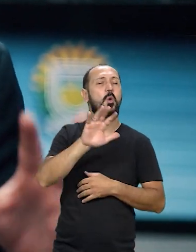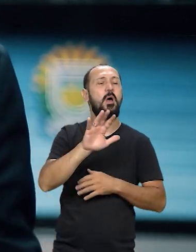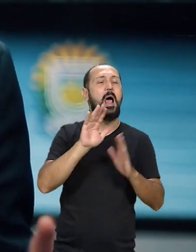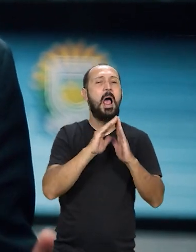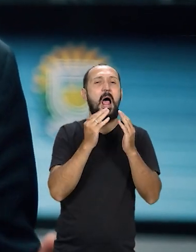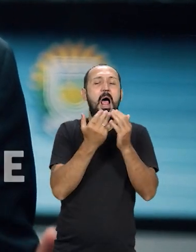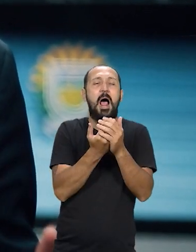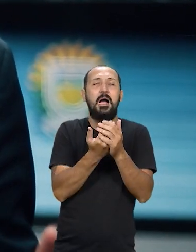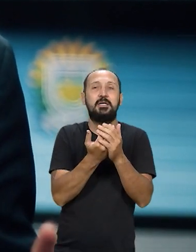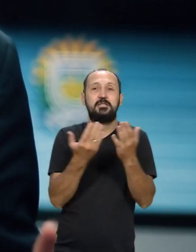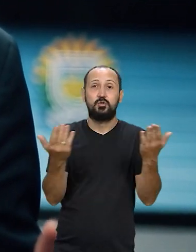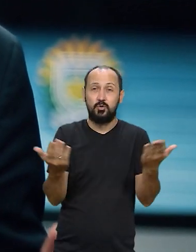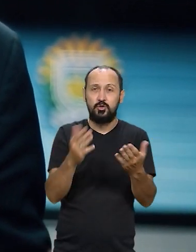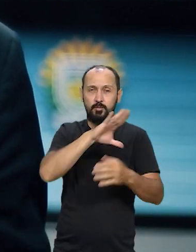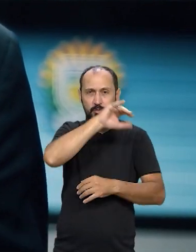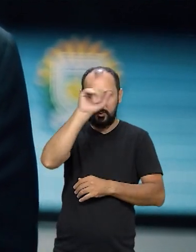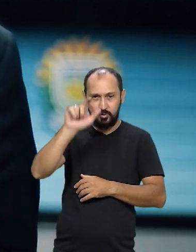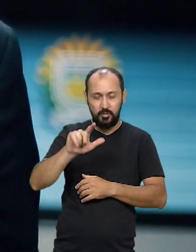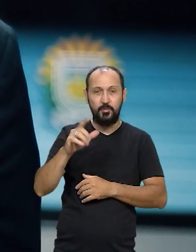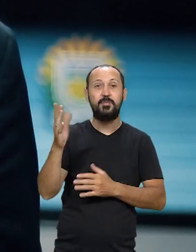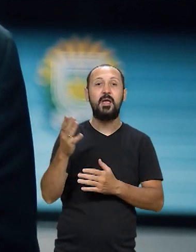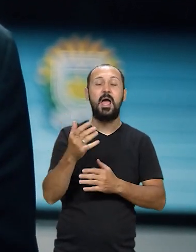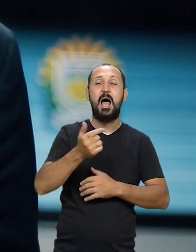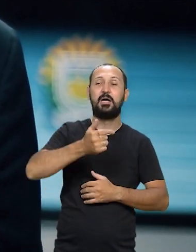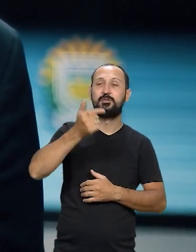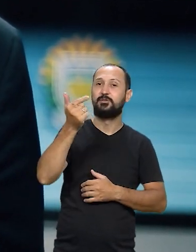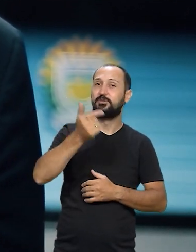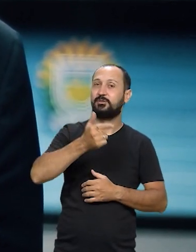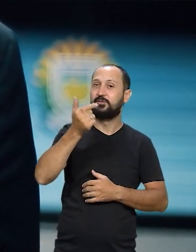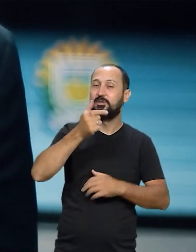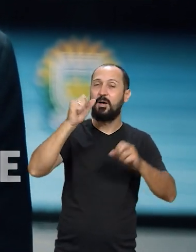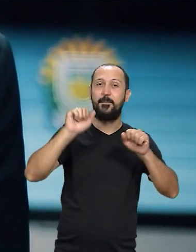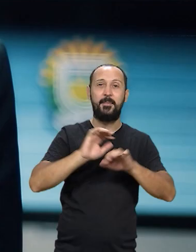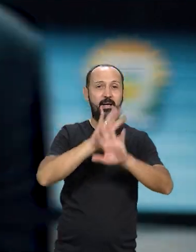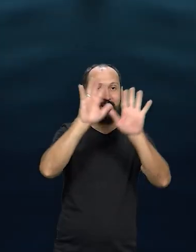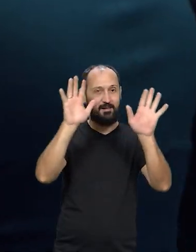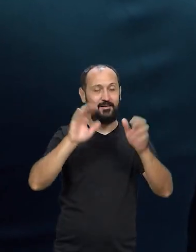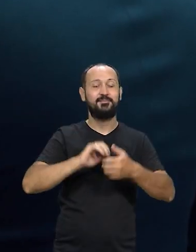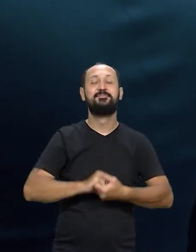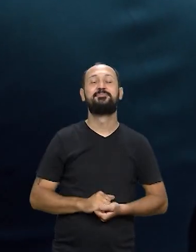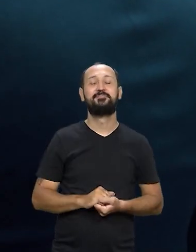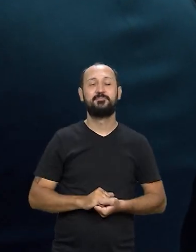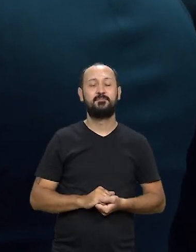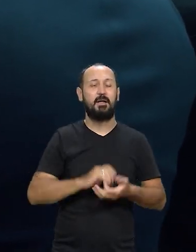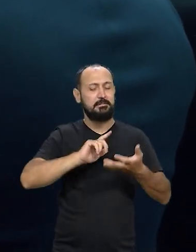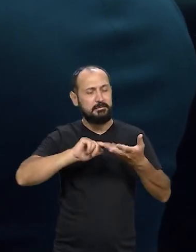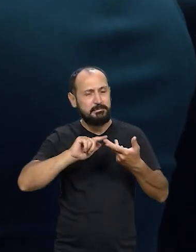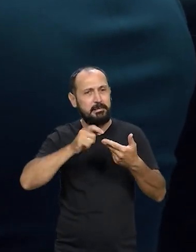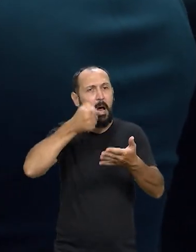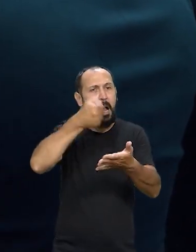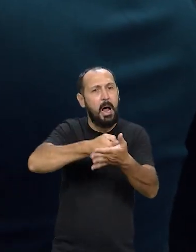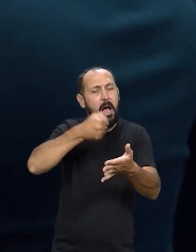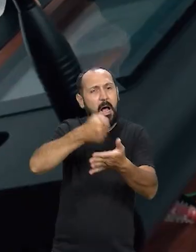as casas legislativas de Mato Grosso do Sul, a Alemes é a segunda mais transparente. Várias exigências são cobradas pelo